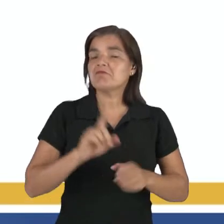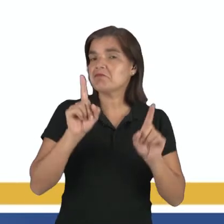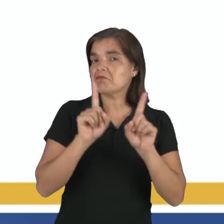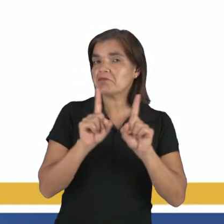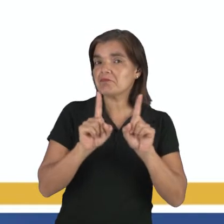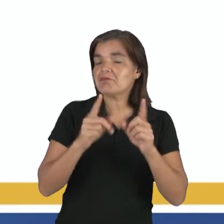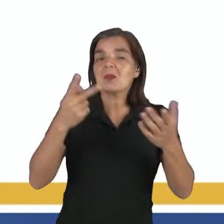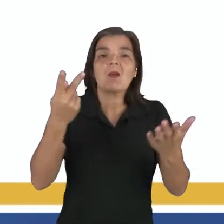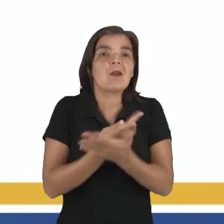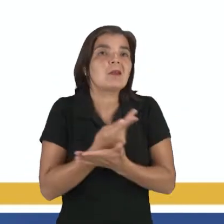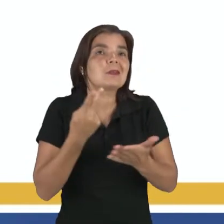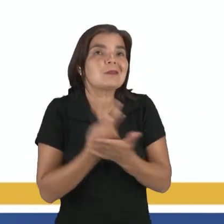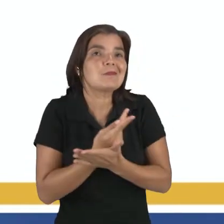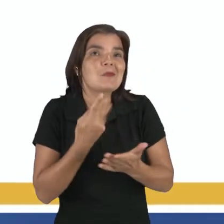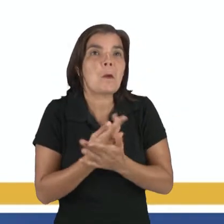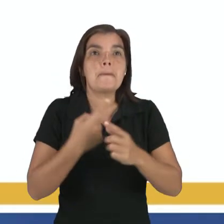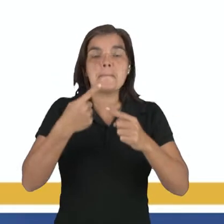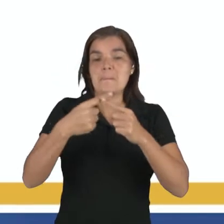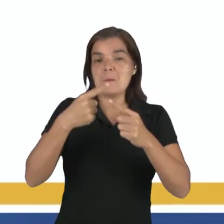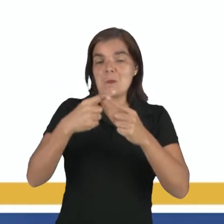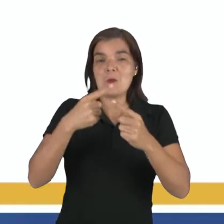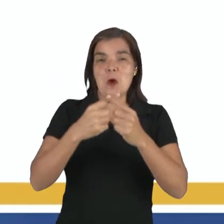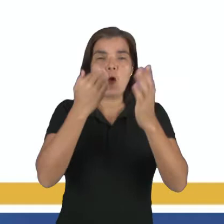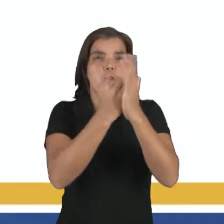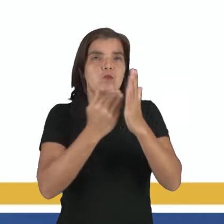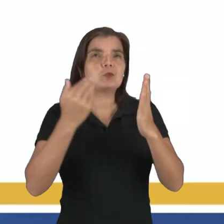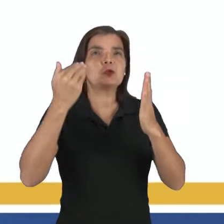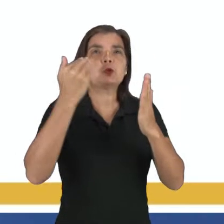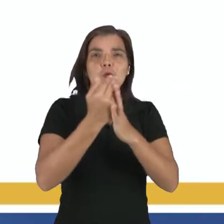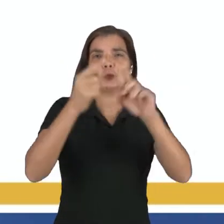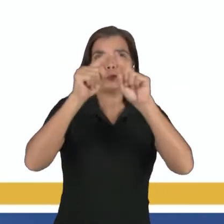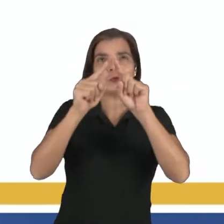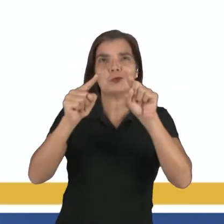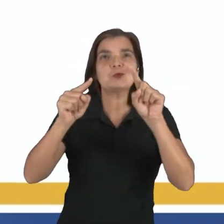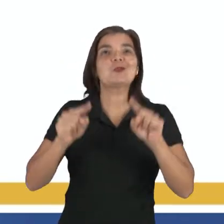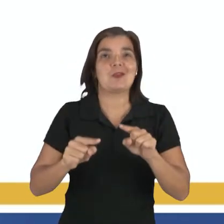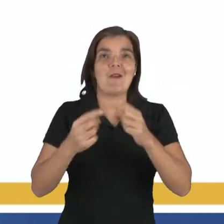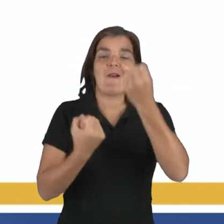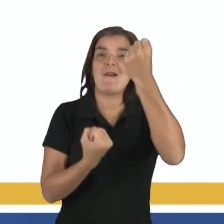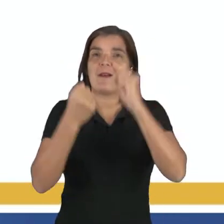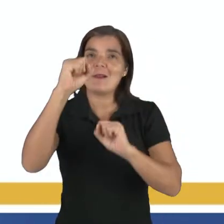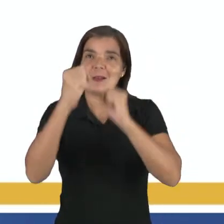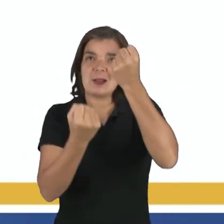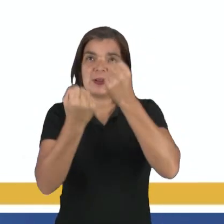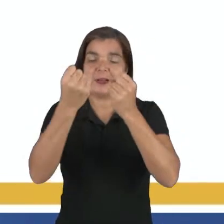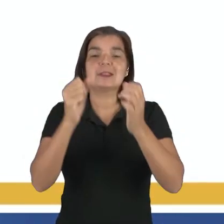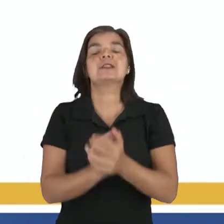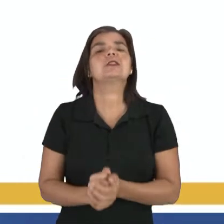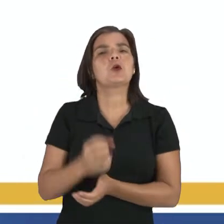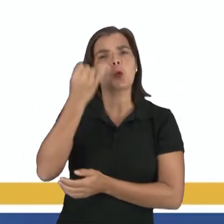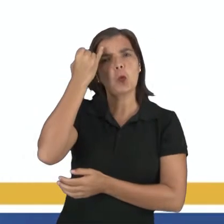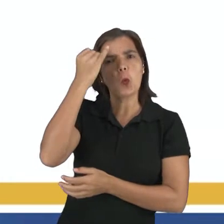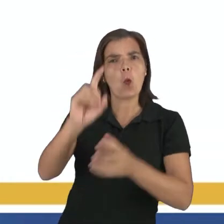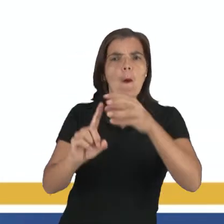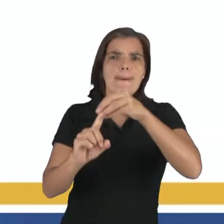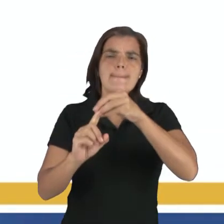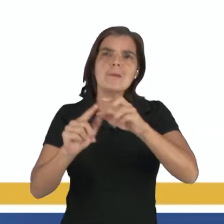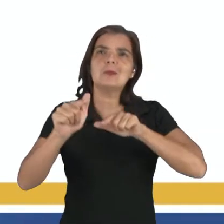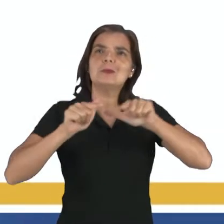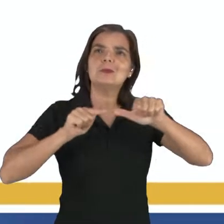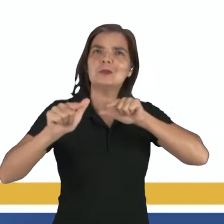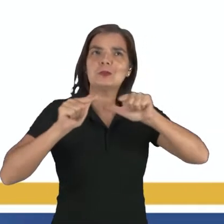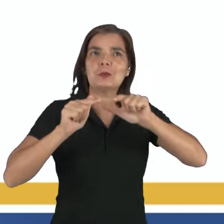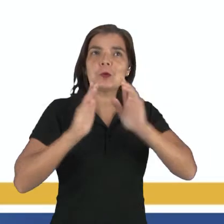e não é incorreto Porque quanto maior o número de funcionário em uma fábrica em